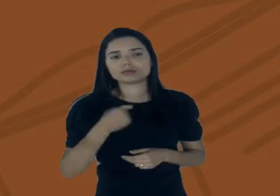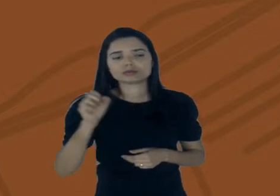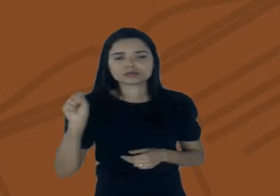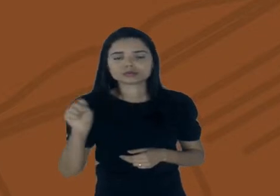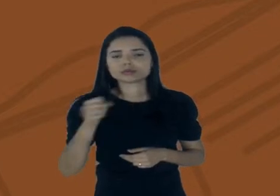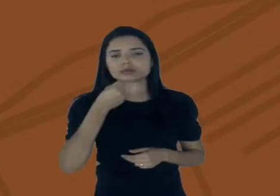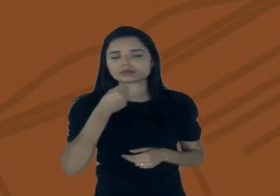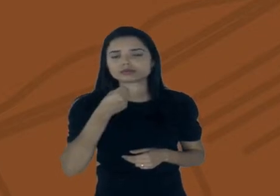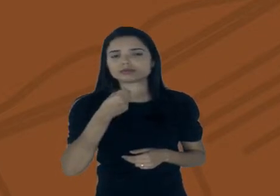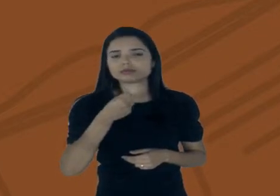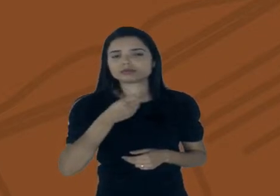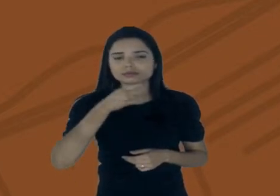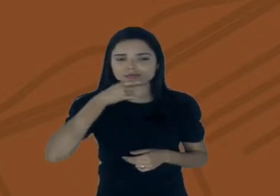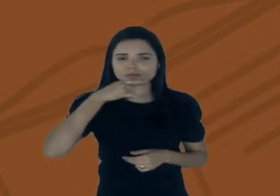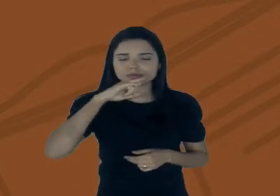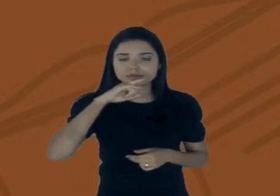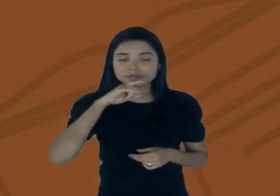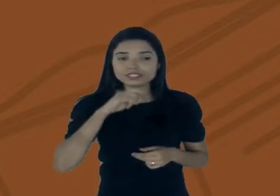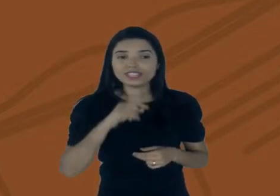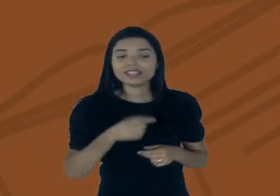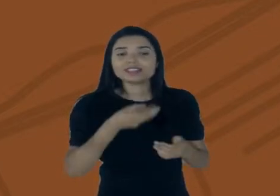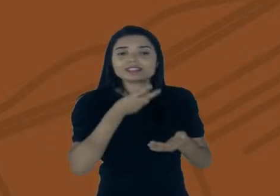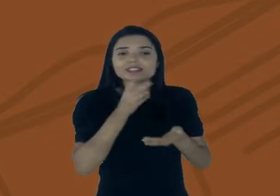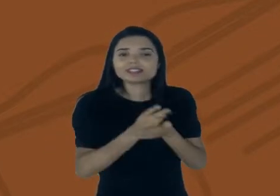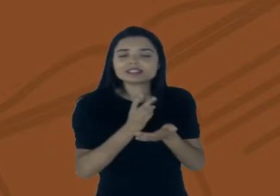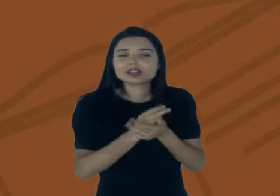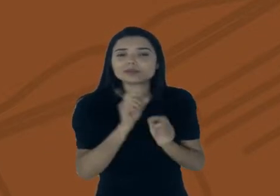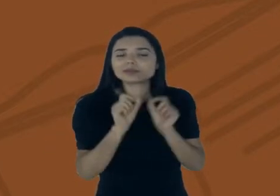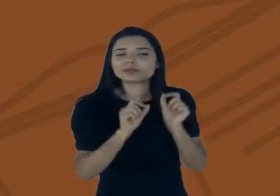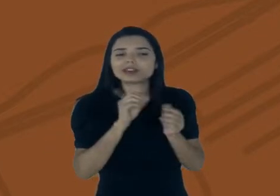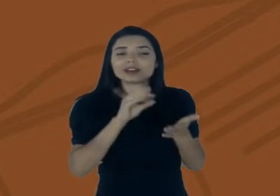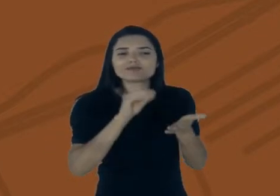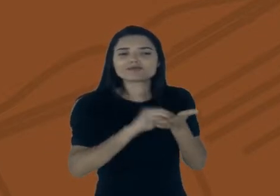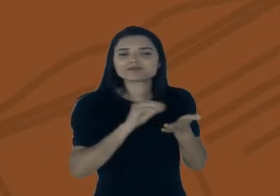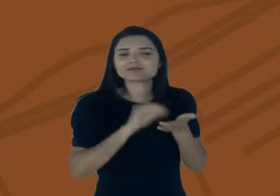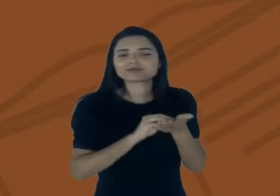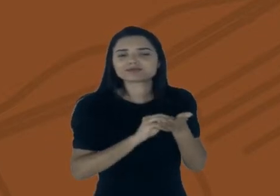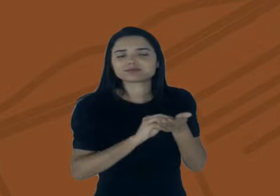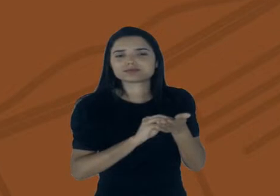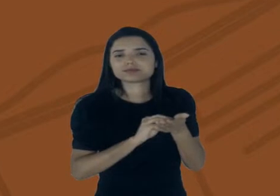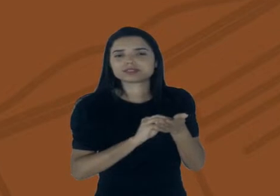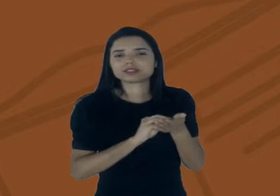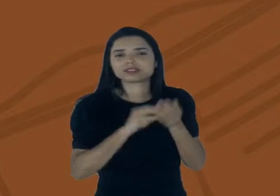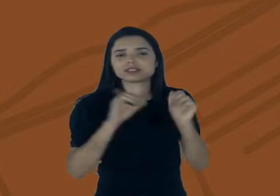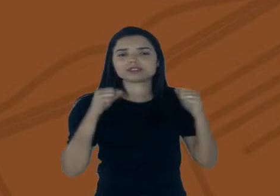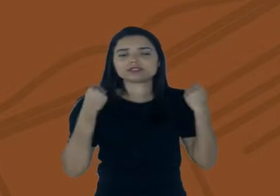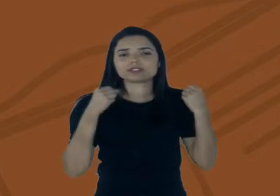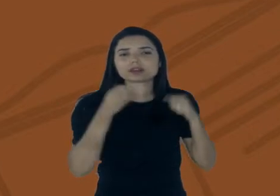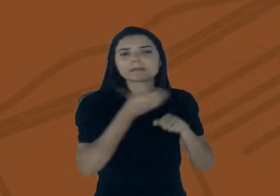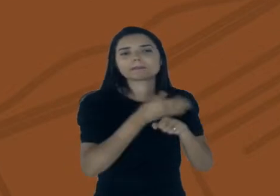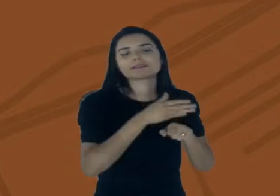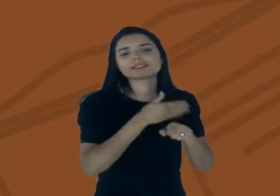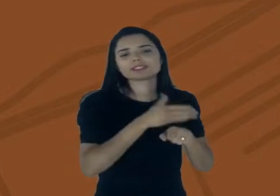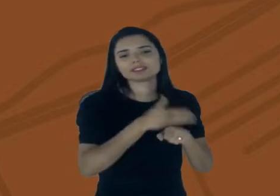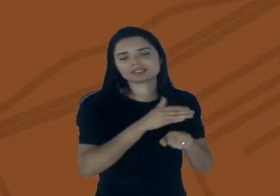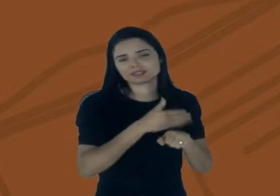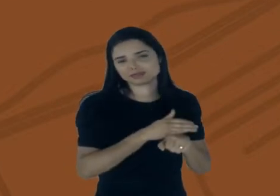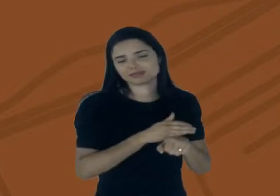o sedentarismo. A falta de atividade física, né, de exercício físico, ela vai conduzir